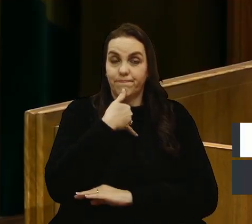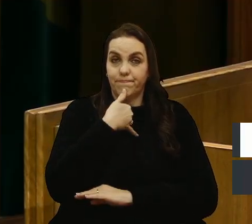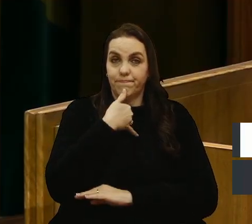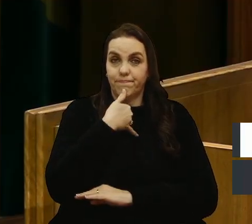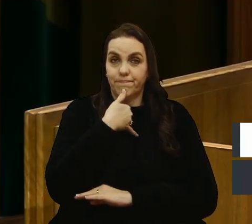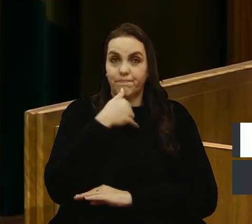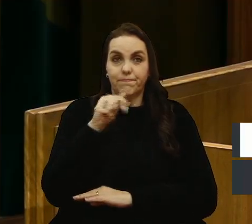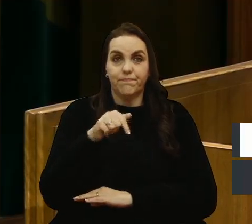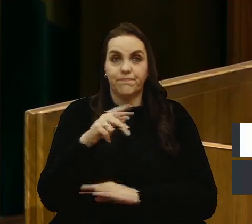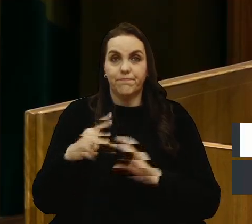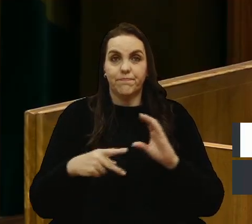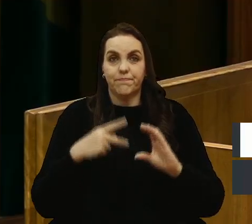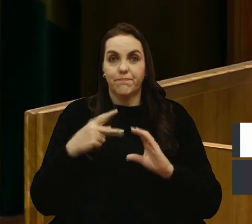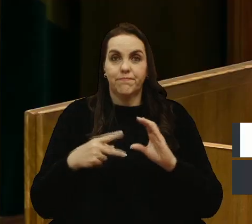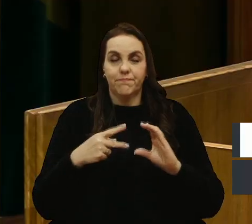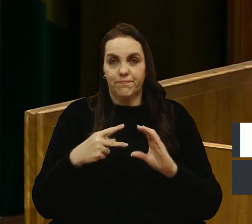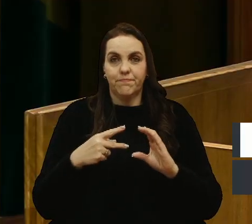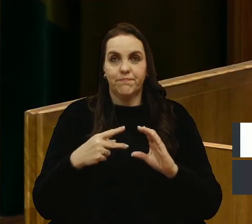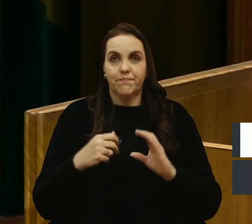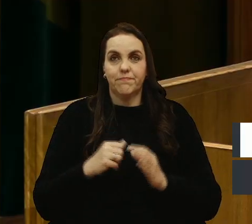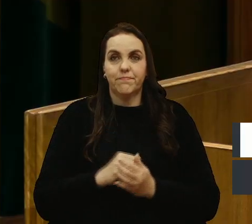para essa Câmara de Vereadores.